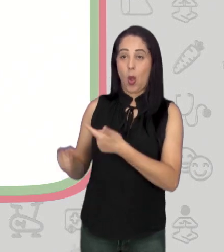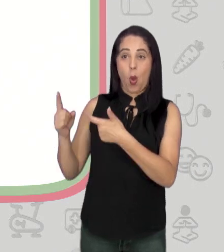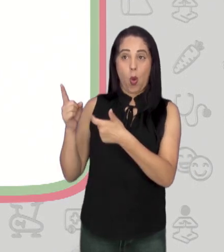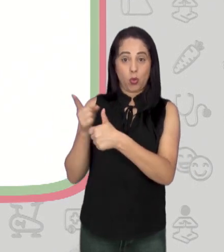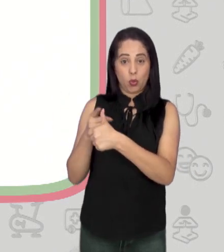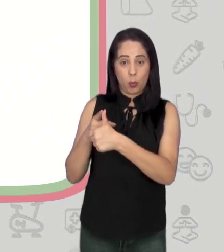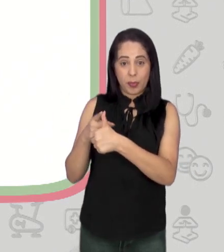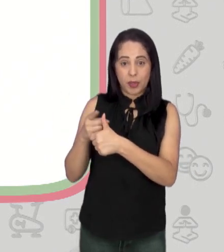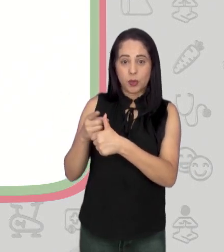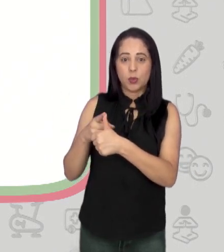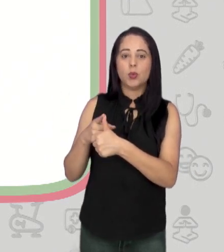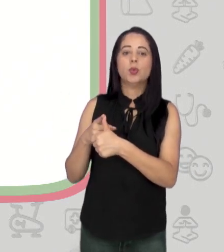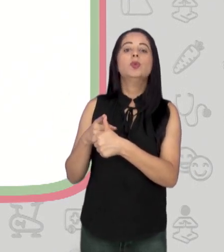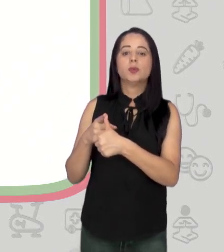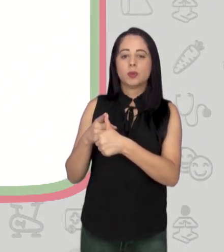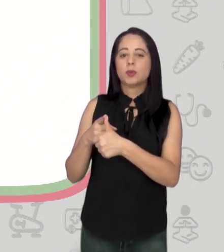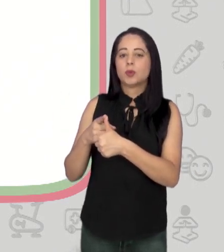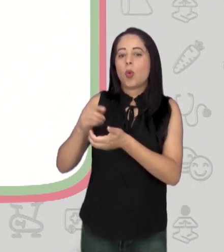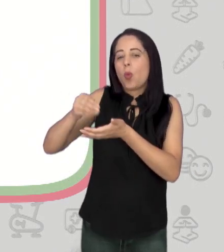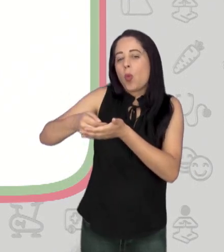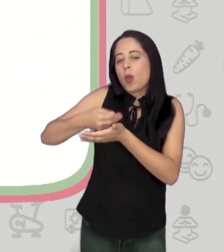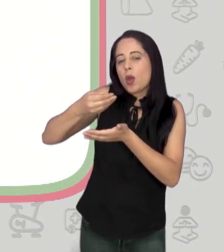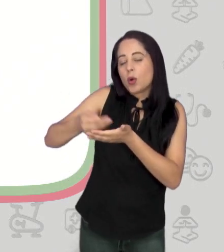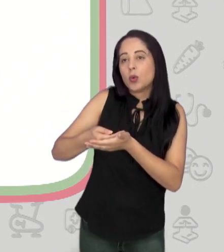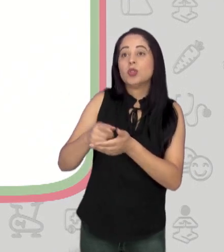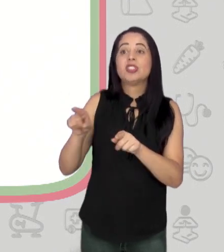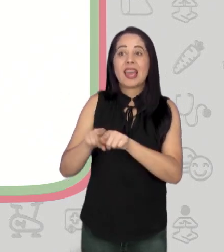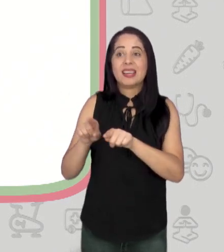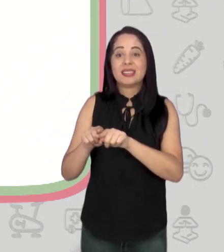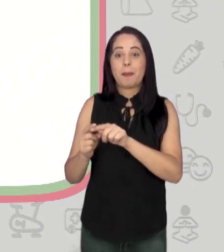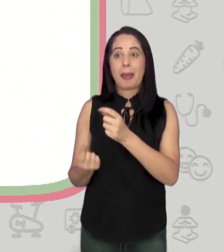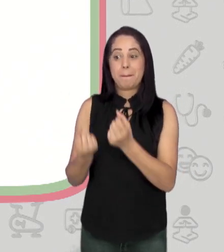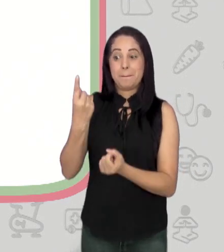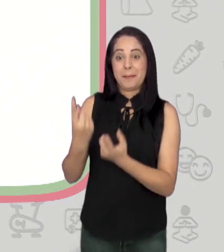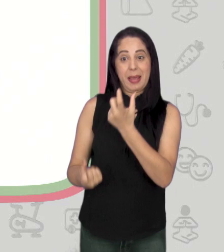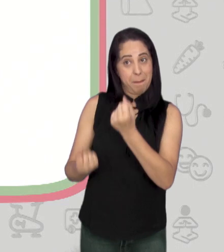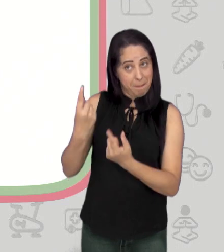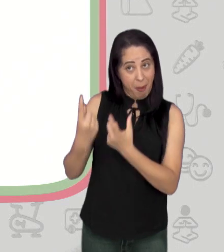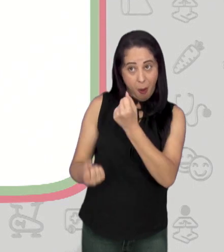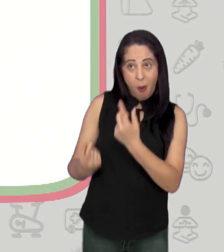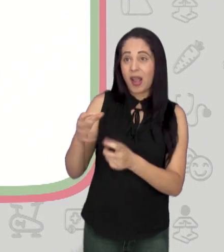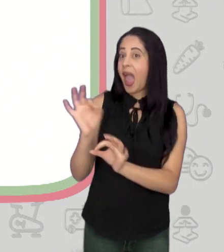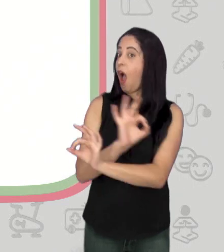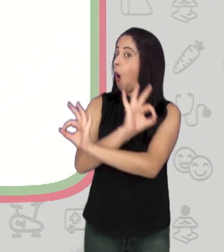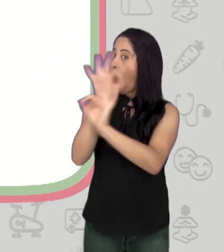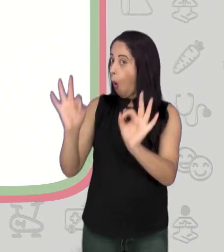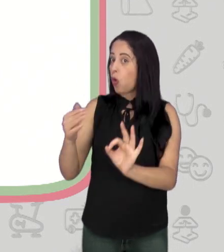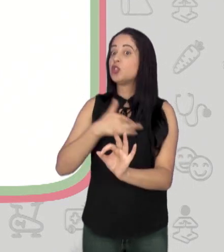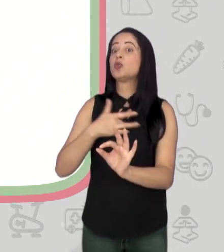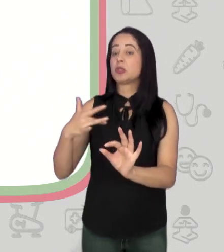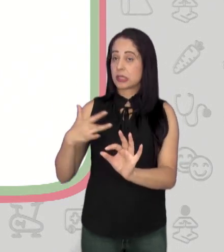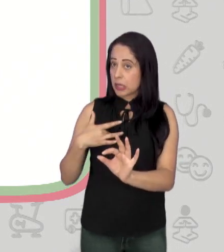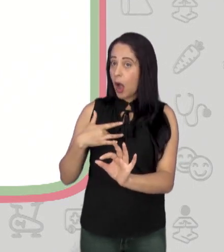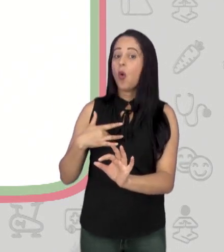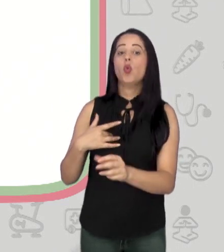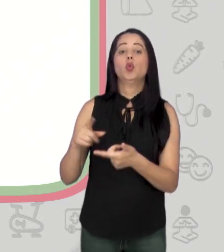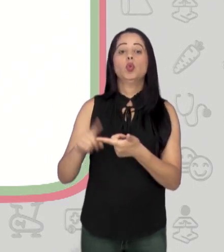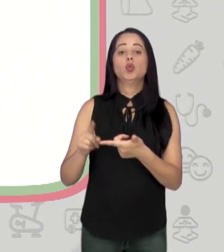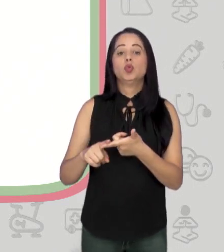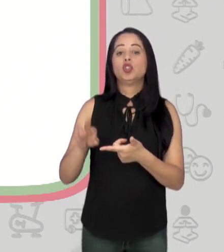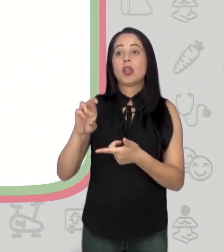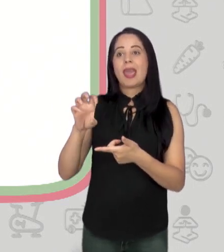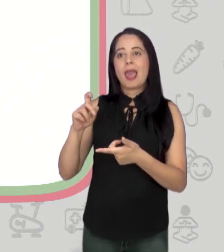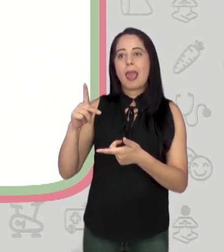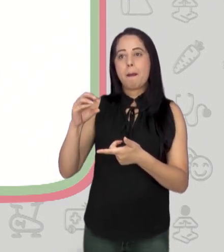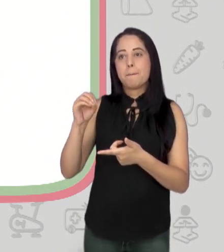gente tem o iogurte natural, aquele bem naturalzinho mesmo. A pipoca, muitas pessoas não sabem, mas ela é antioxidante, tem muitas fibras,